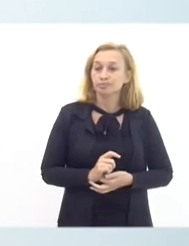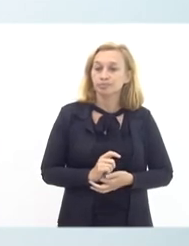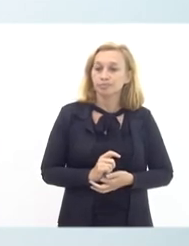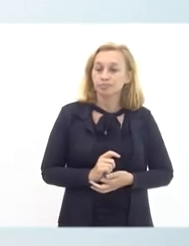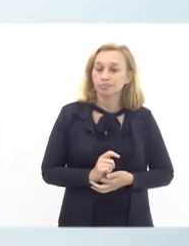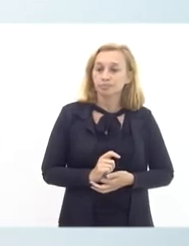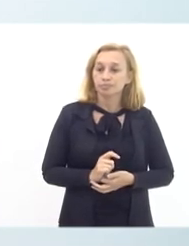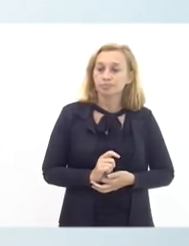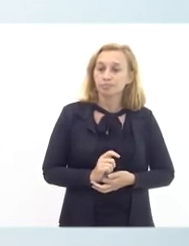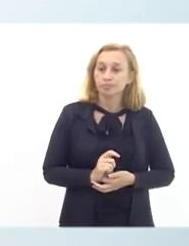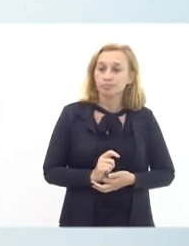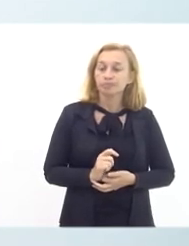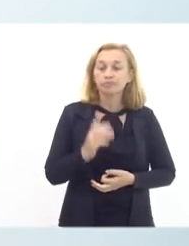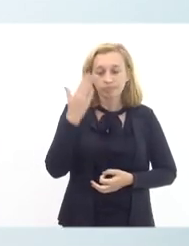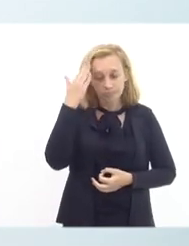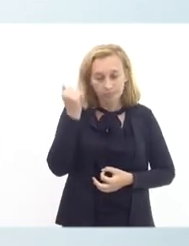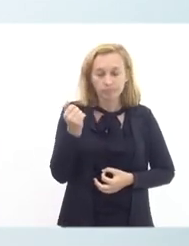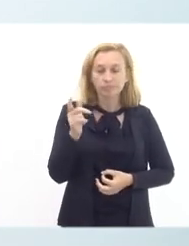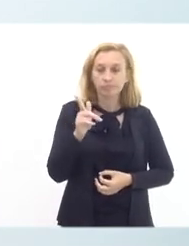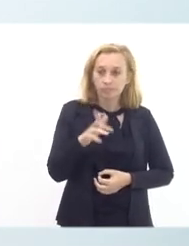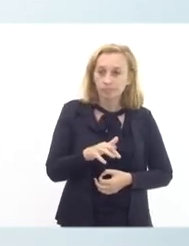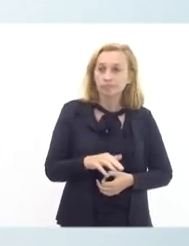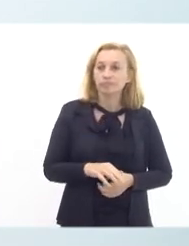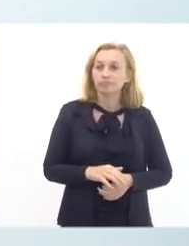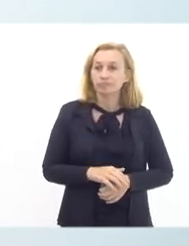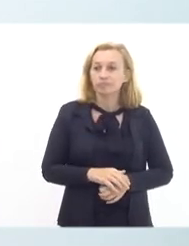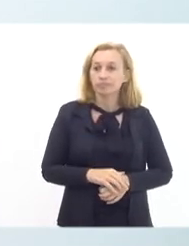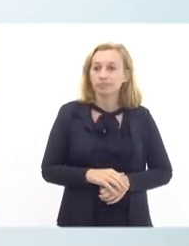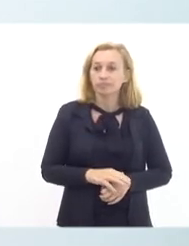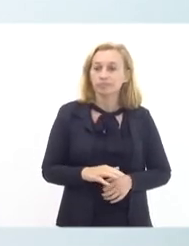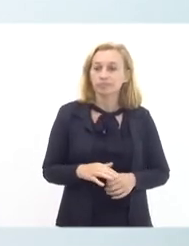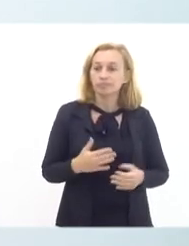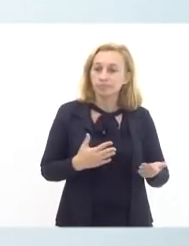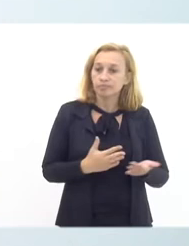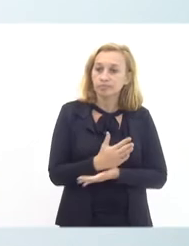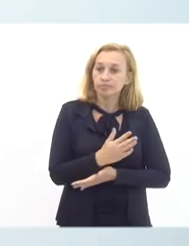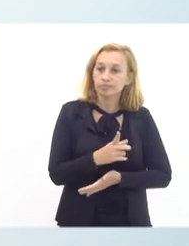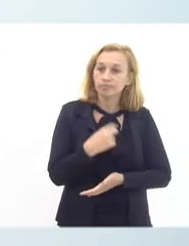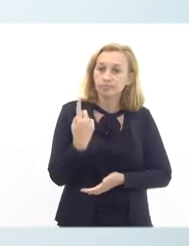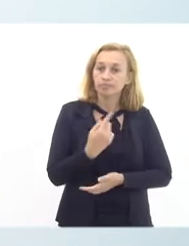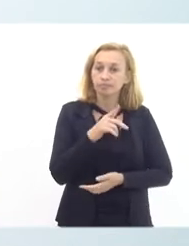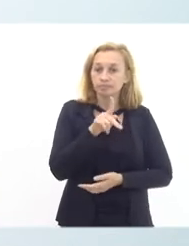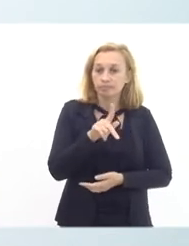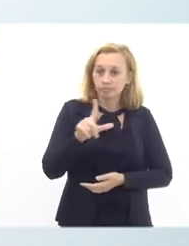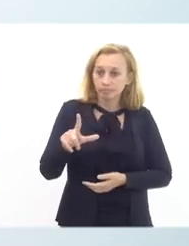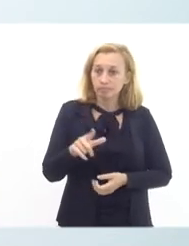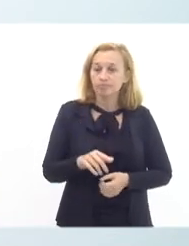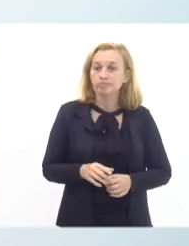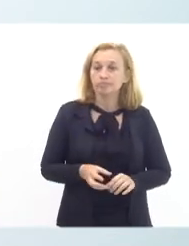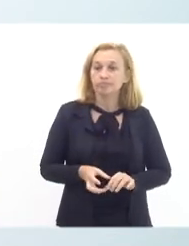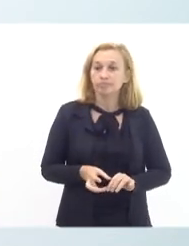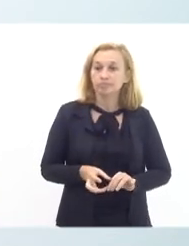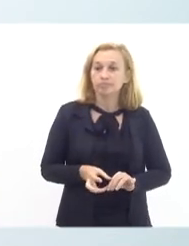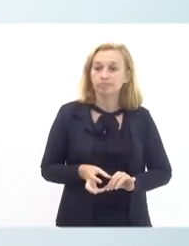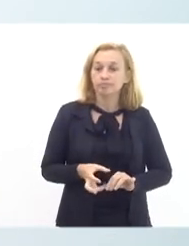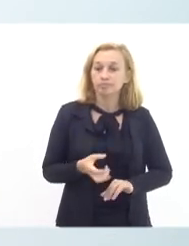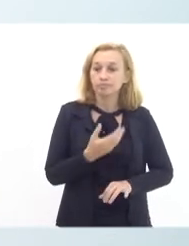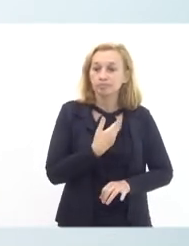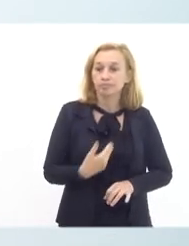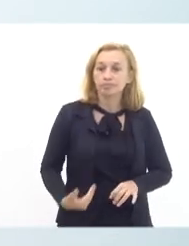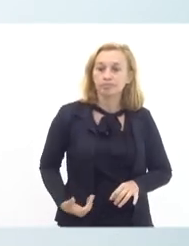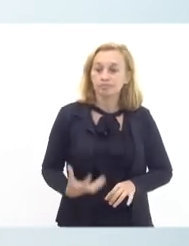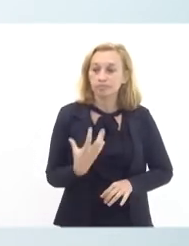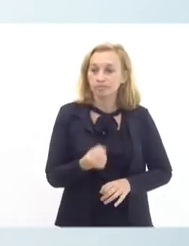porque eu sei o que vai ser a diferença quando a gente aprovar o nosso PL e o governador sancionar.